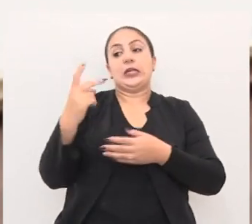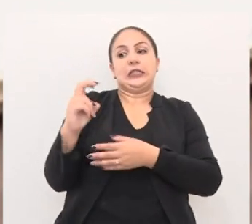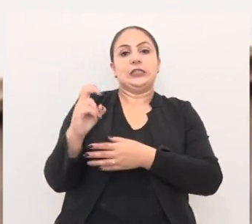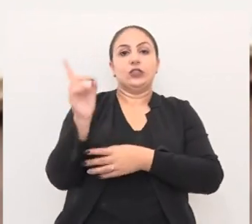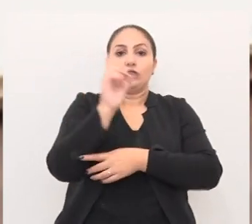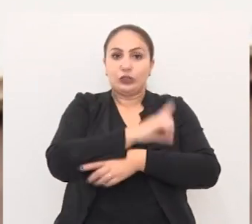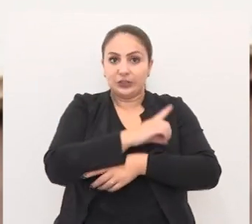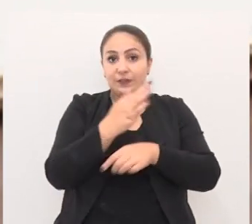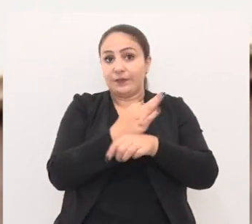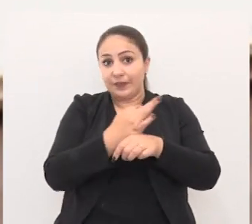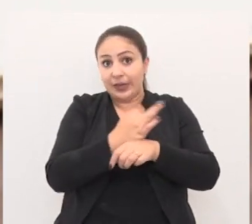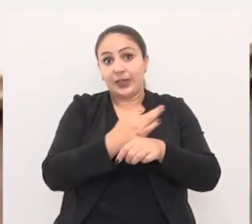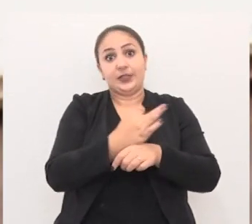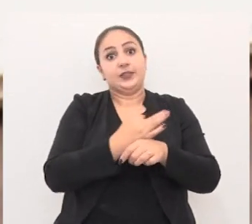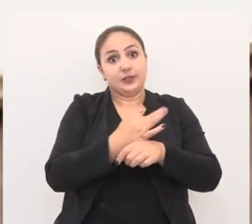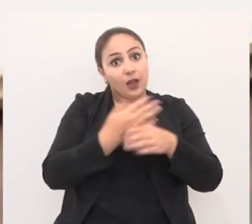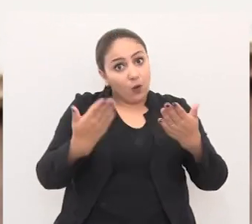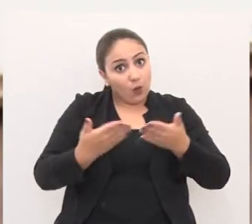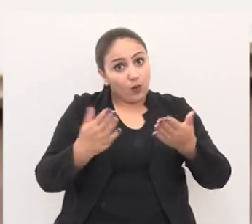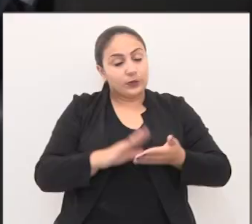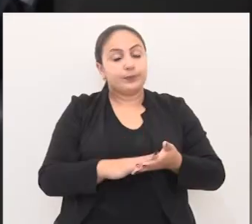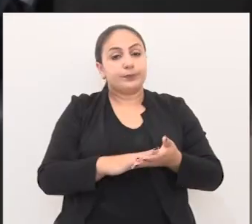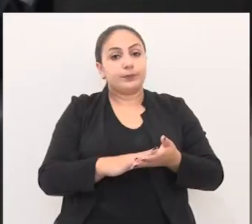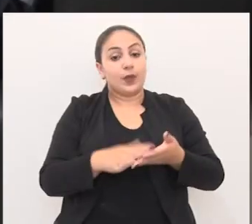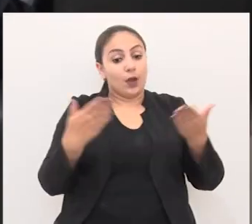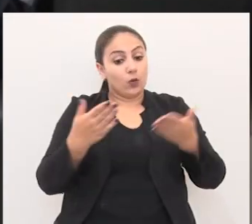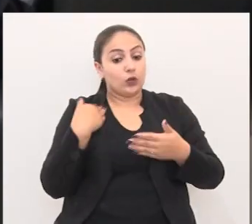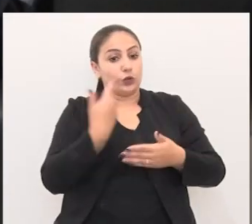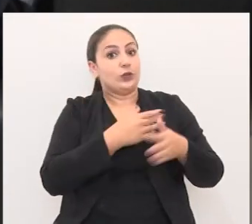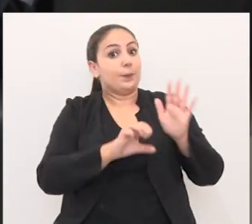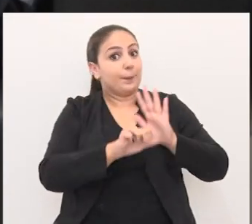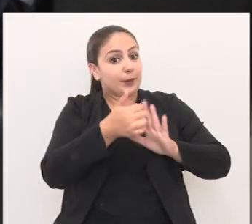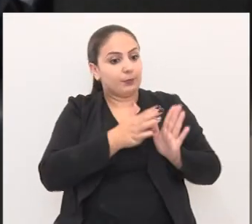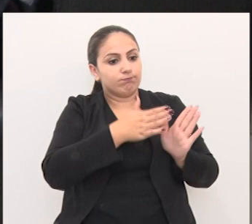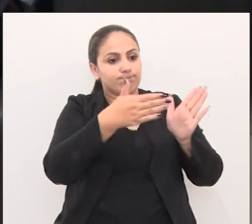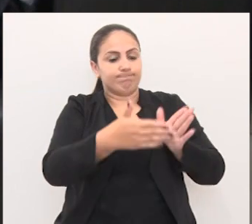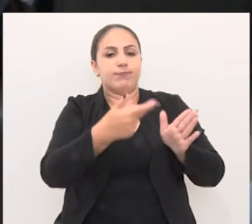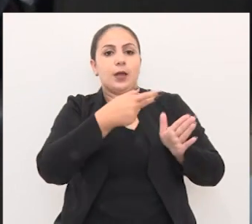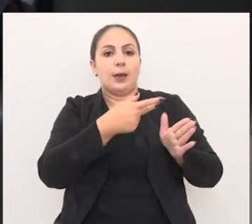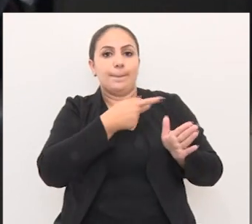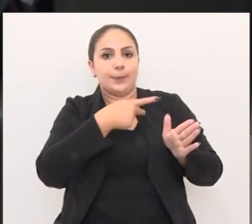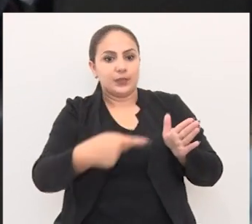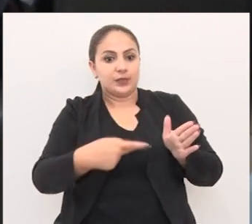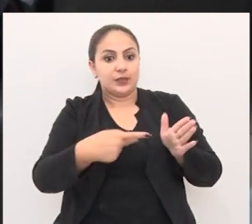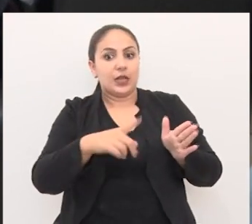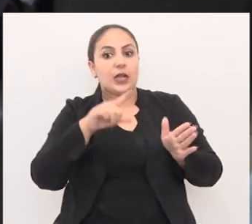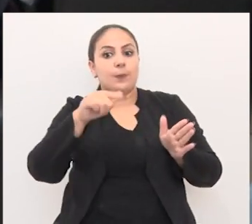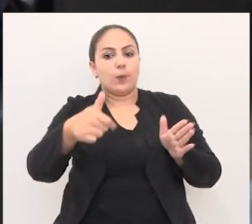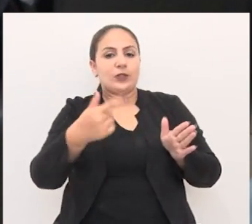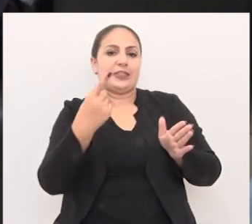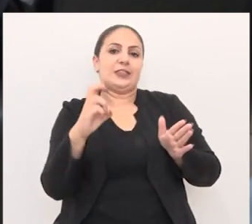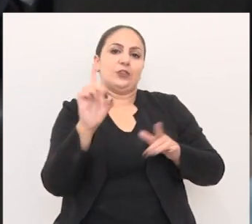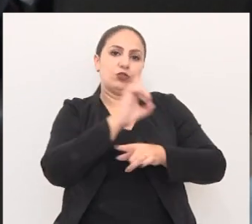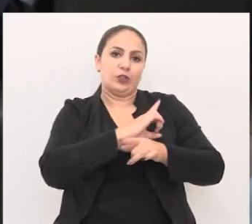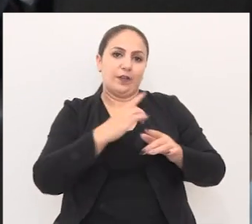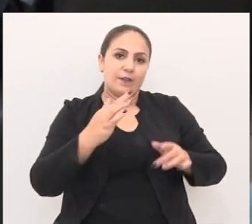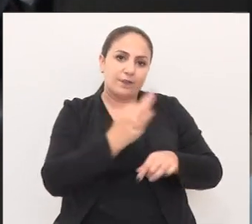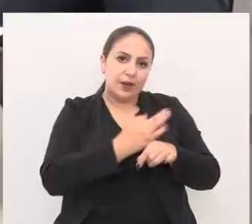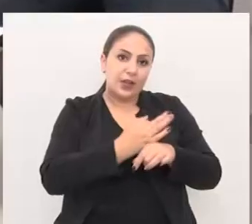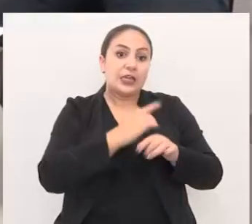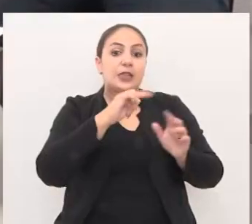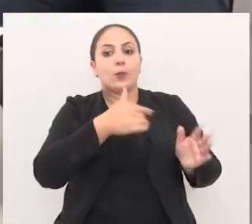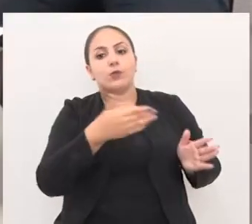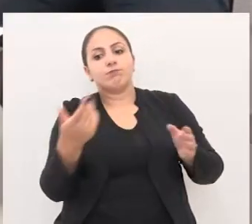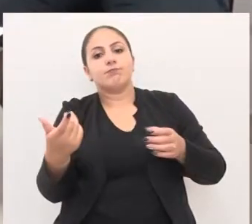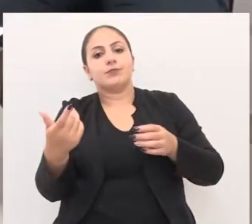dias de férias, né? Fizemos essa primeira etapa aí assumindo a presidência e agora, a partir de amanhã, estará em boas mãos aí na